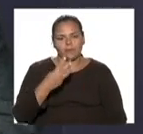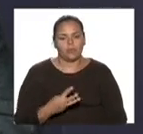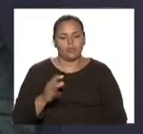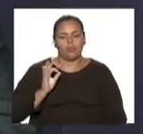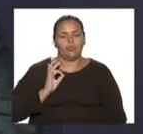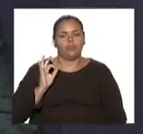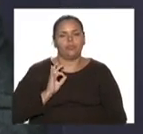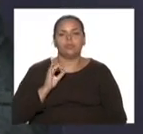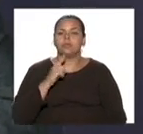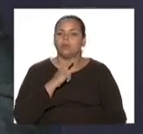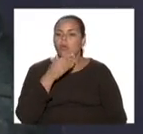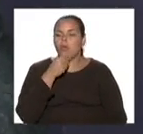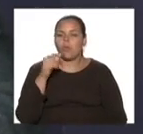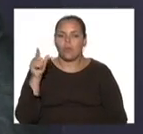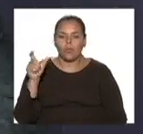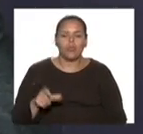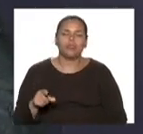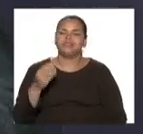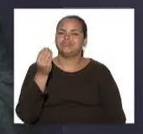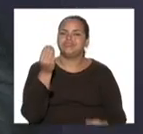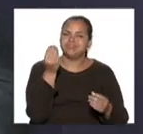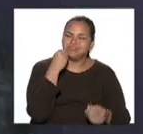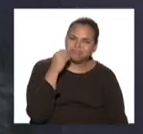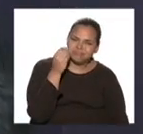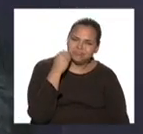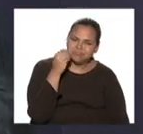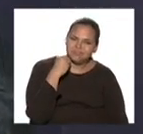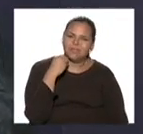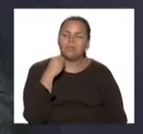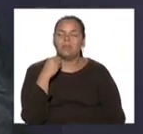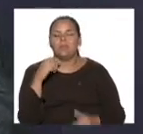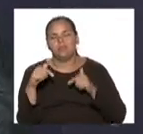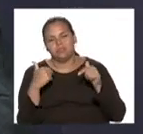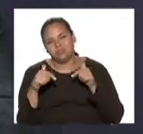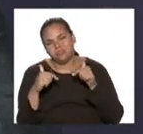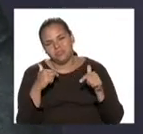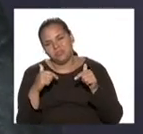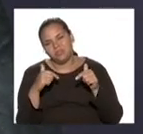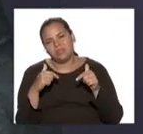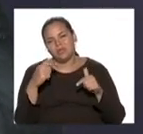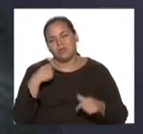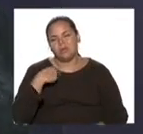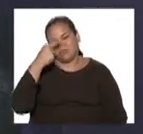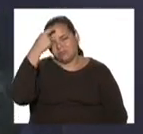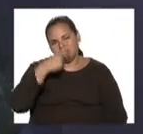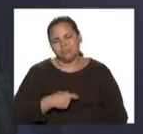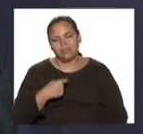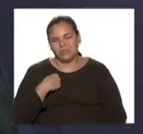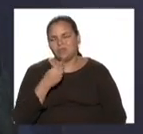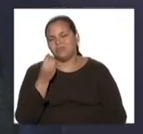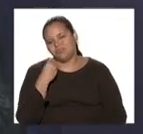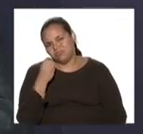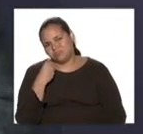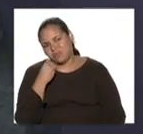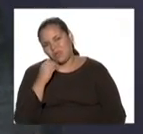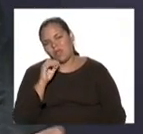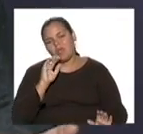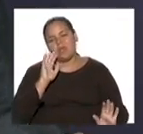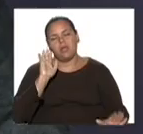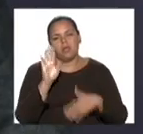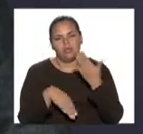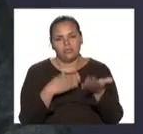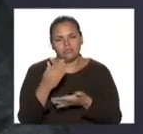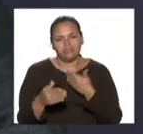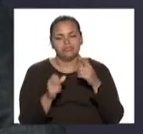do policial, você tem esse homem muito mais fragilizado realizando o seu trabalho. Então, você tem um ser humano fragilizado num